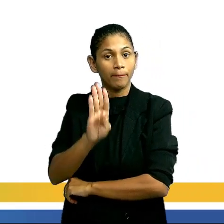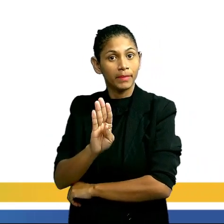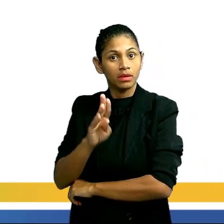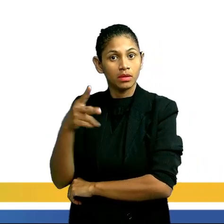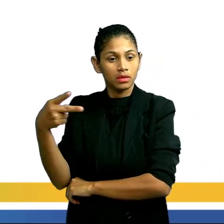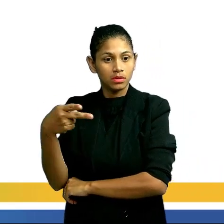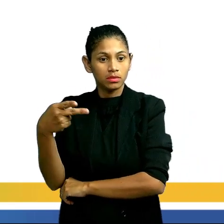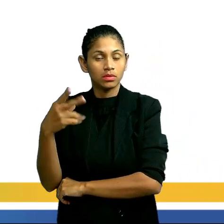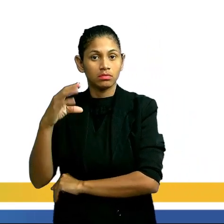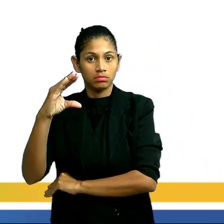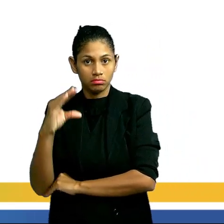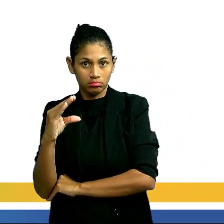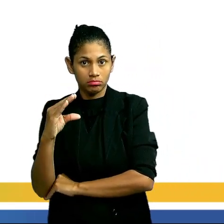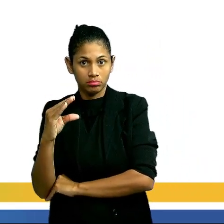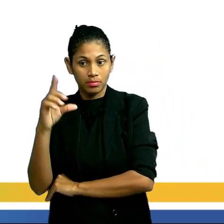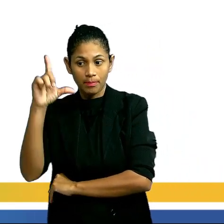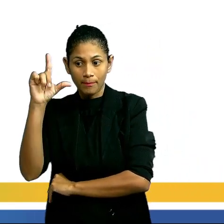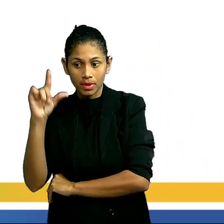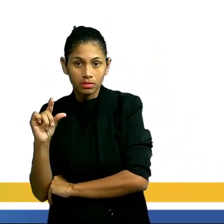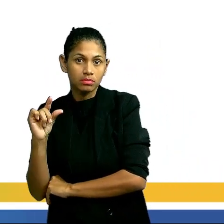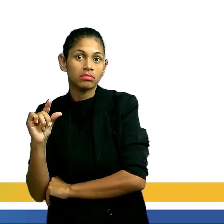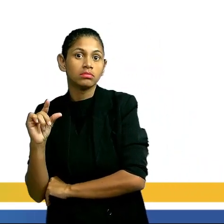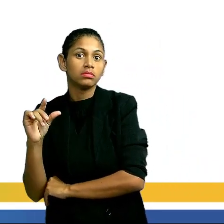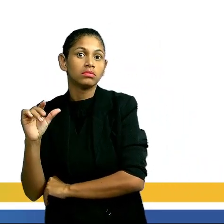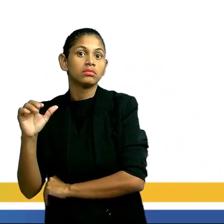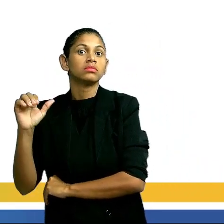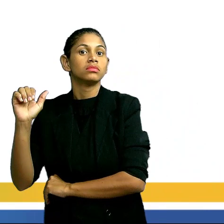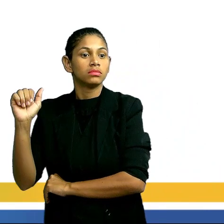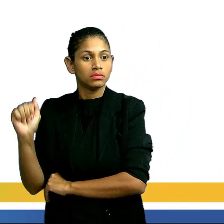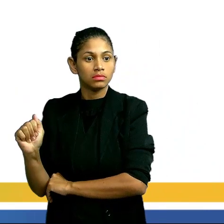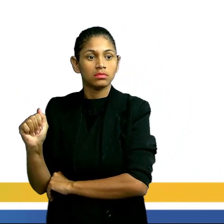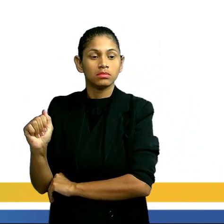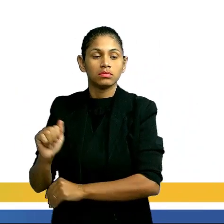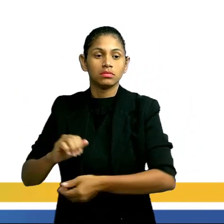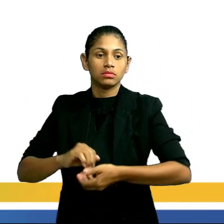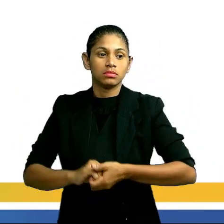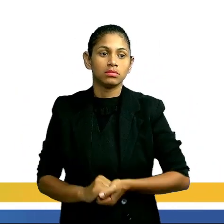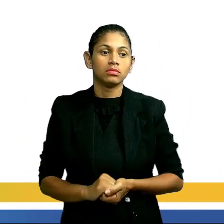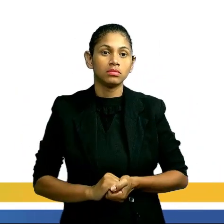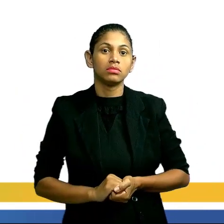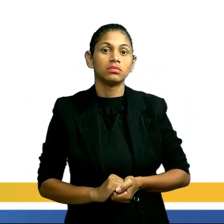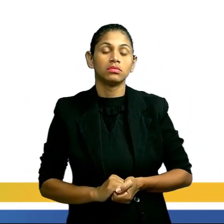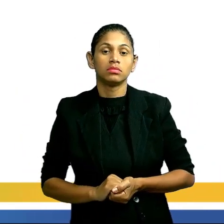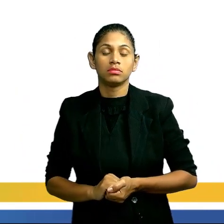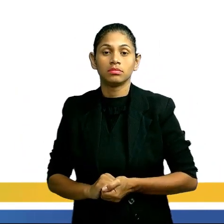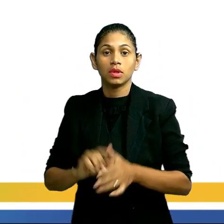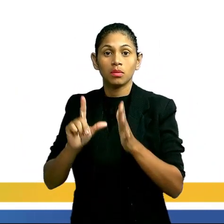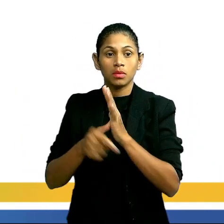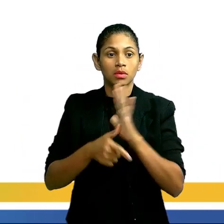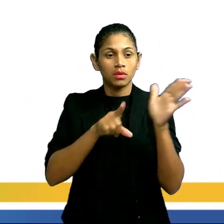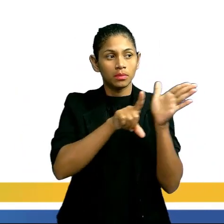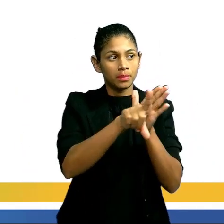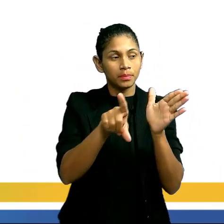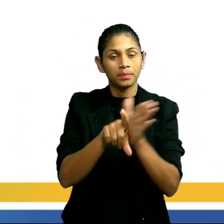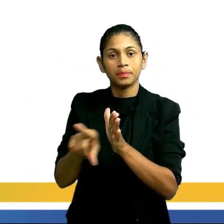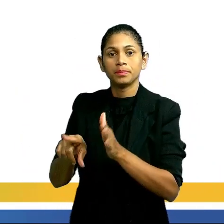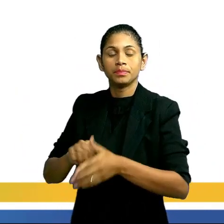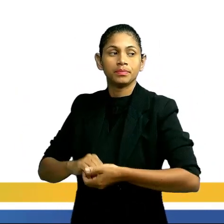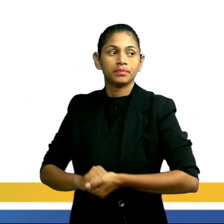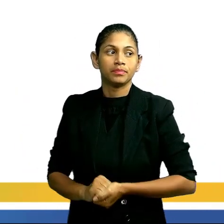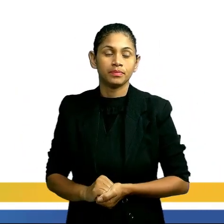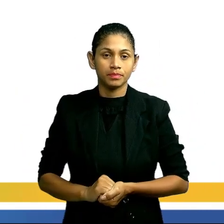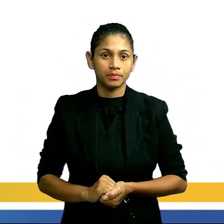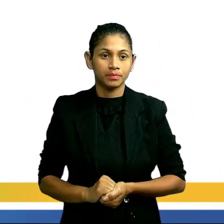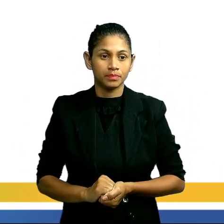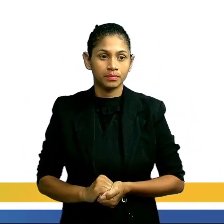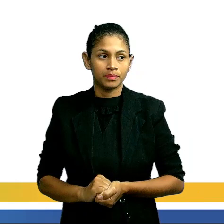a alternativa B. Vamos passar para a próxima questão.